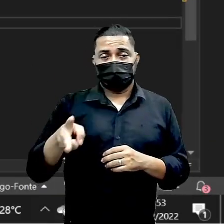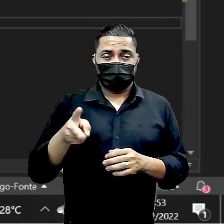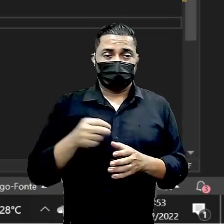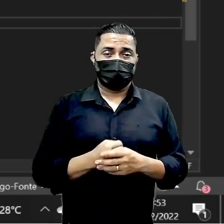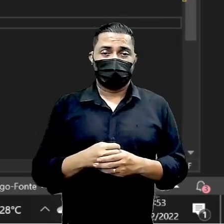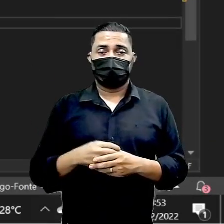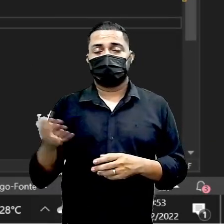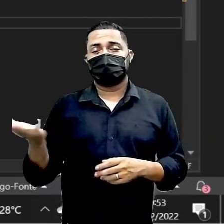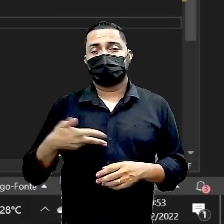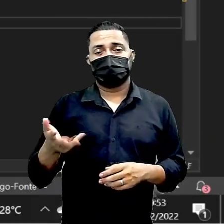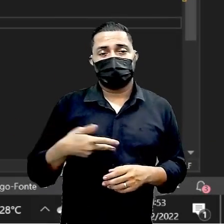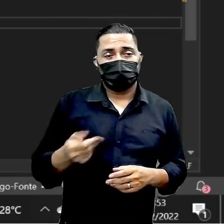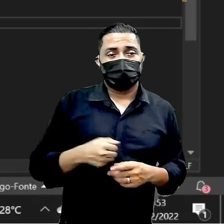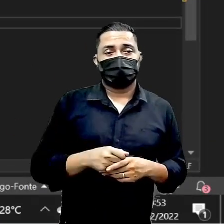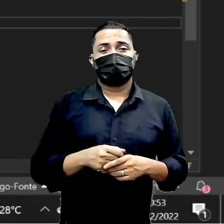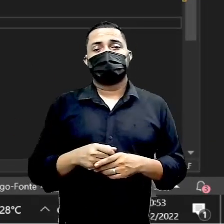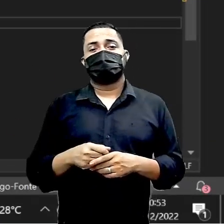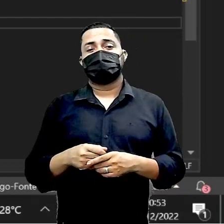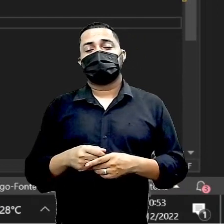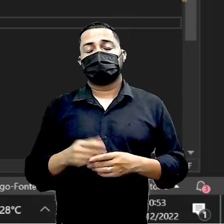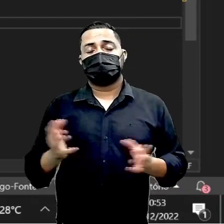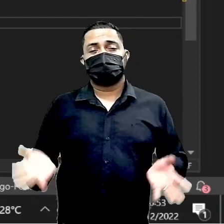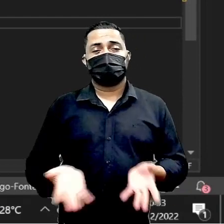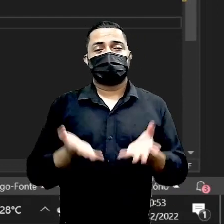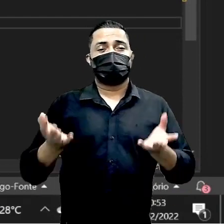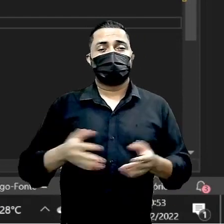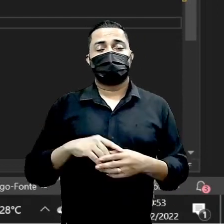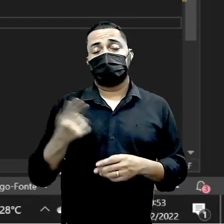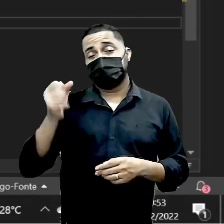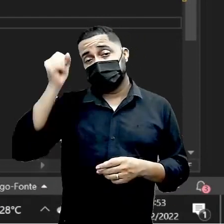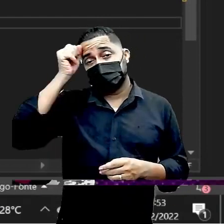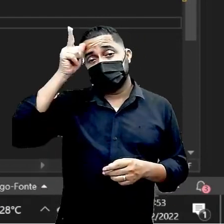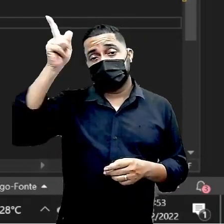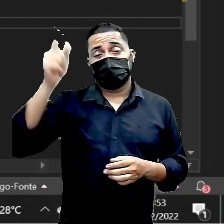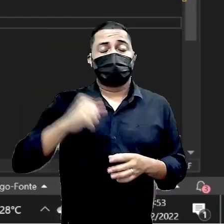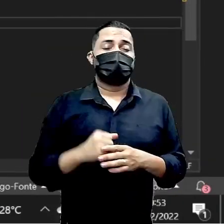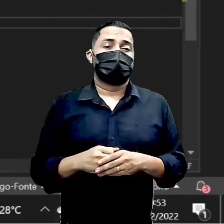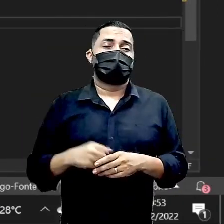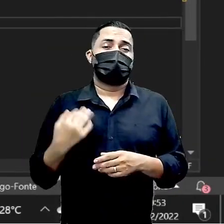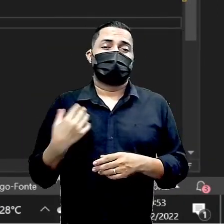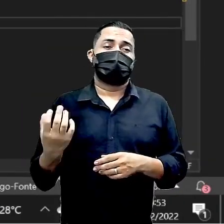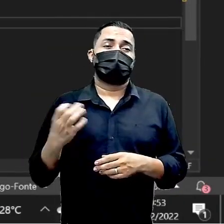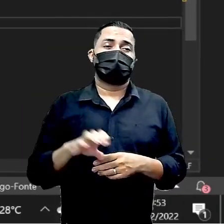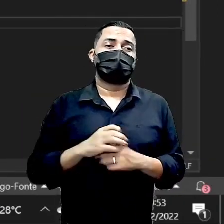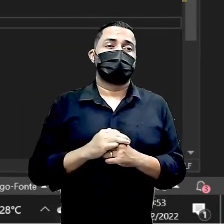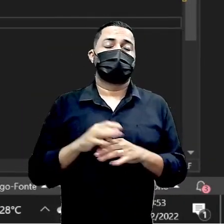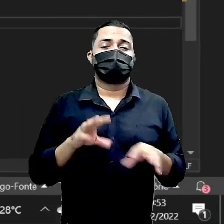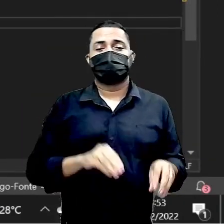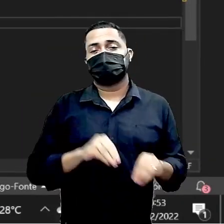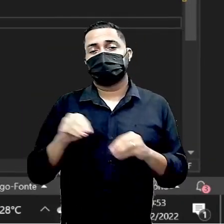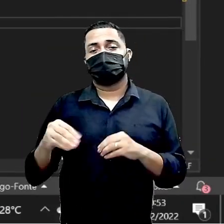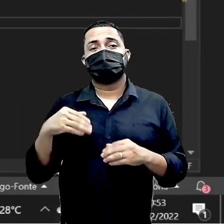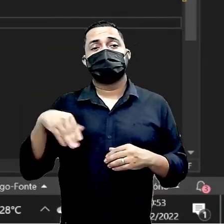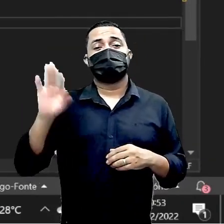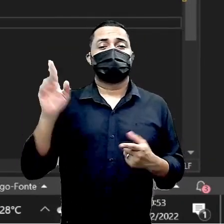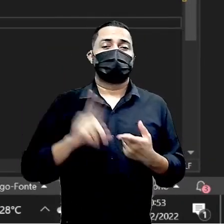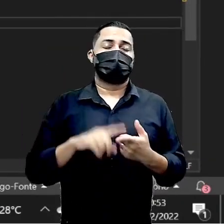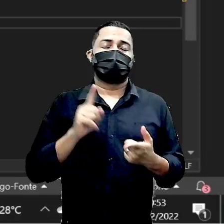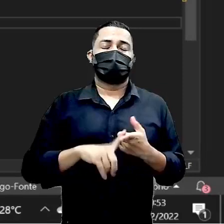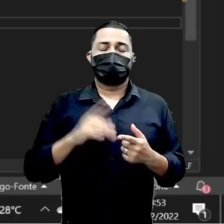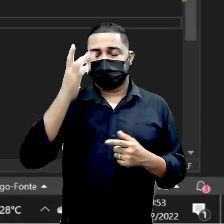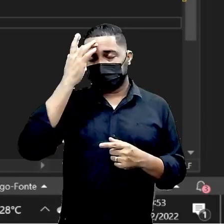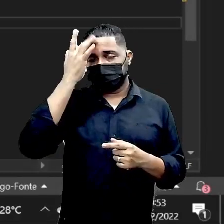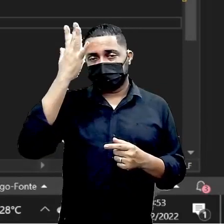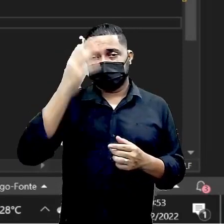com aceleração, uma força com impulsão. E aí vai da sua criatividade. Tá, eu vou botar que ele vai se deslocar para cima também, só para ficar fácil